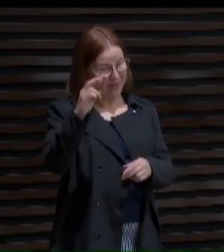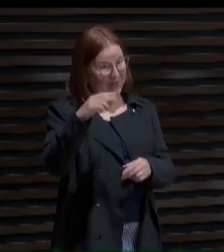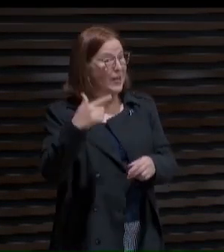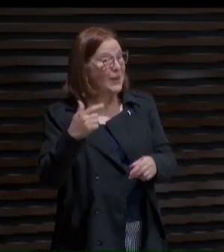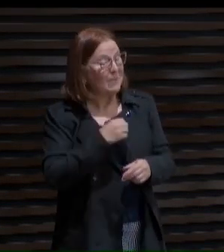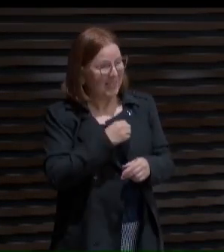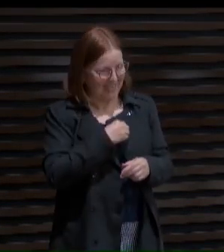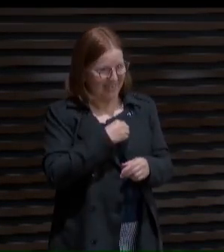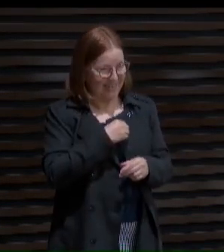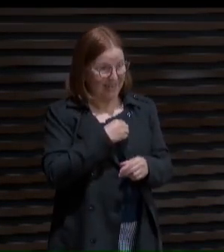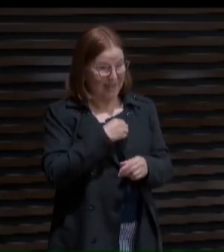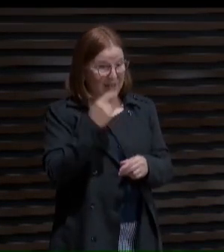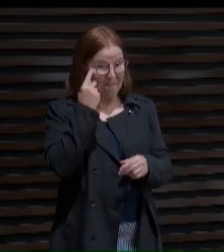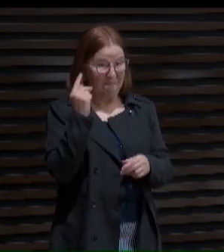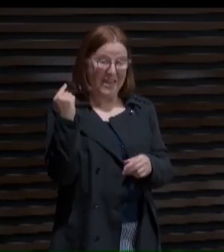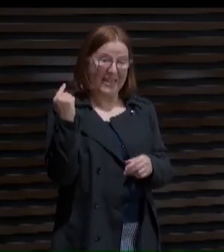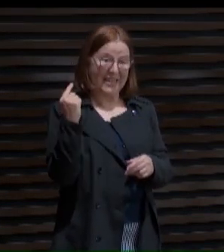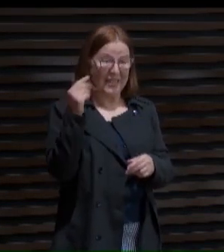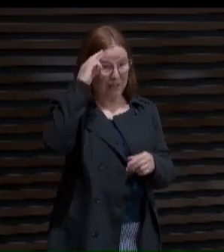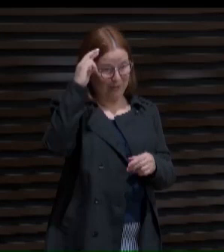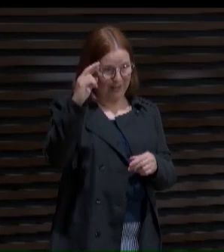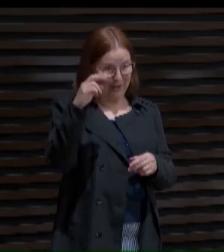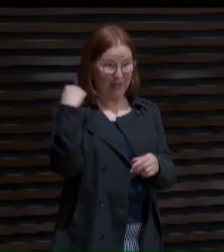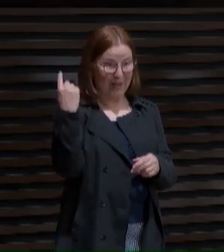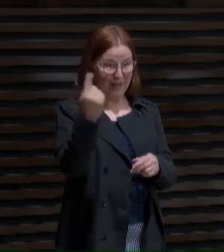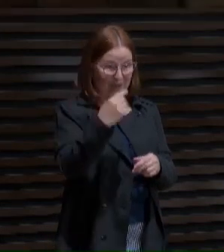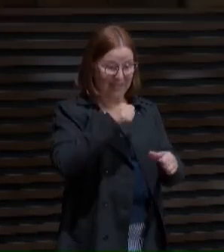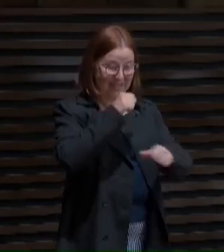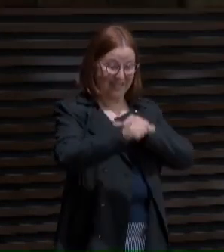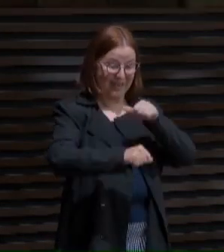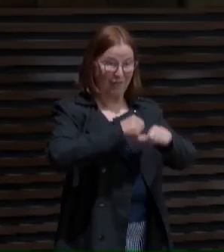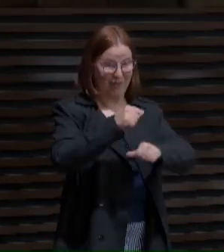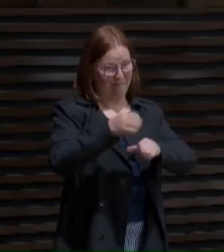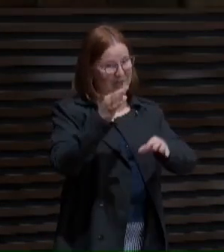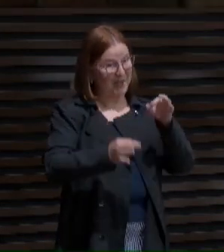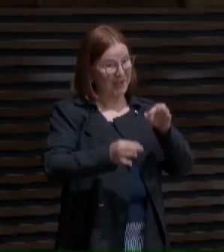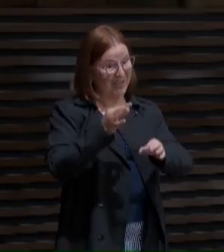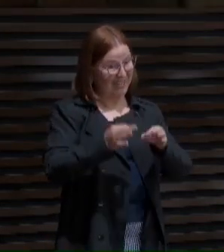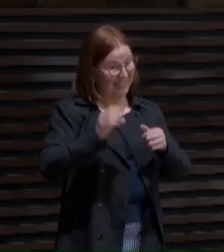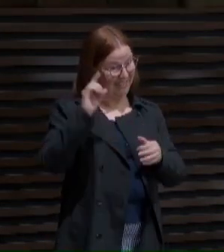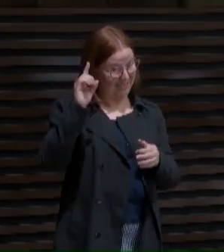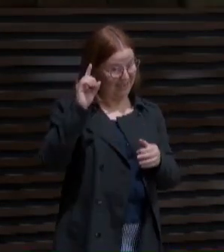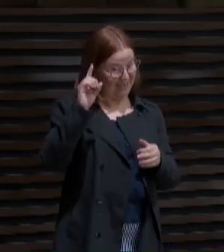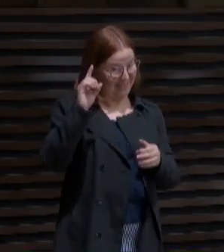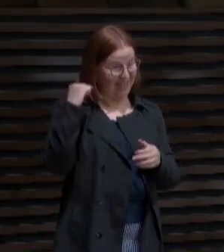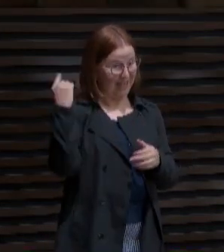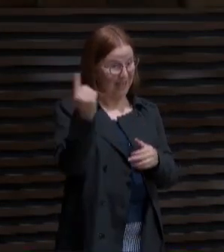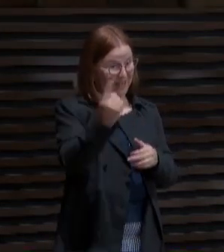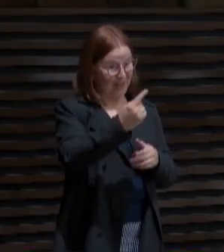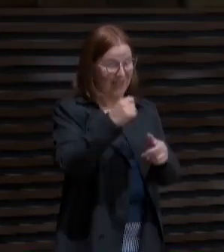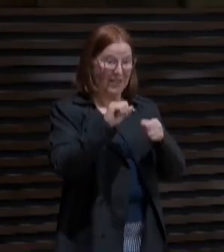nele nos tornássemos justiça de Deus. ou fôssemos feitos justiça de